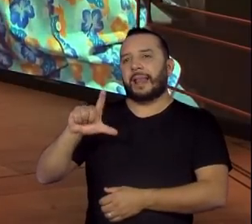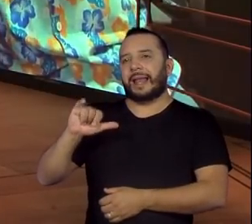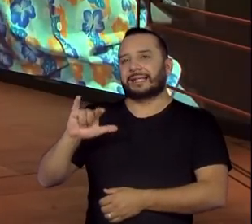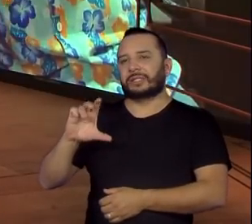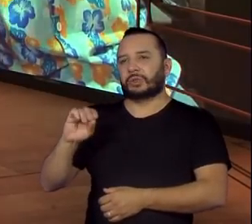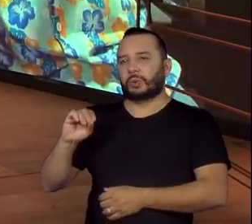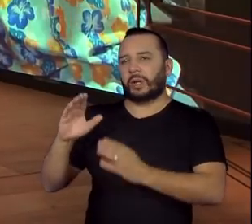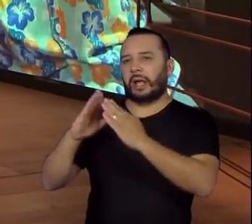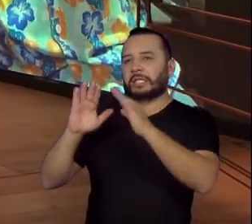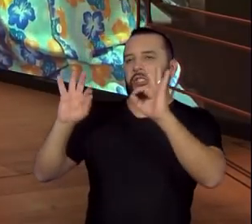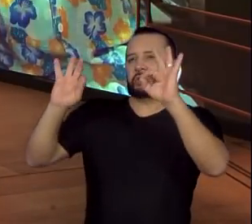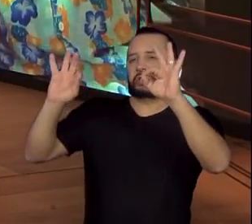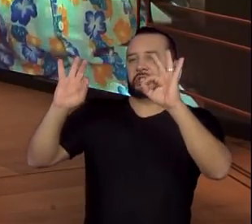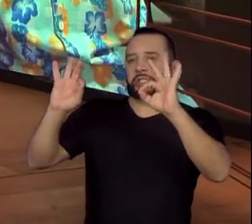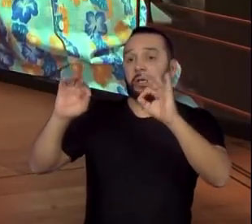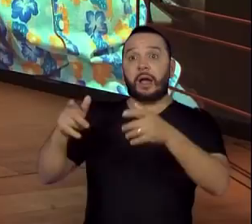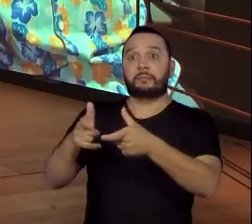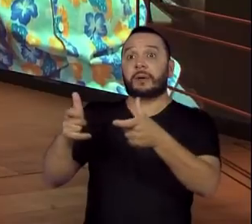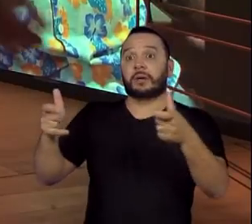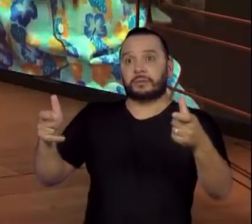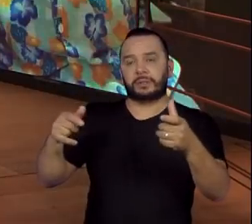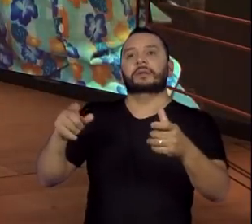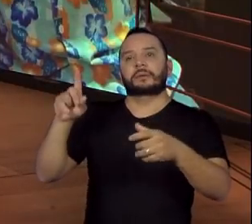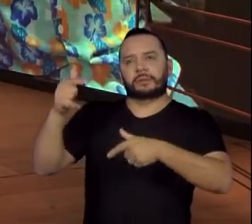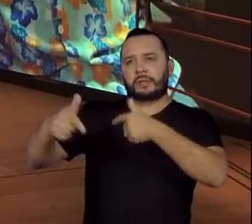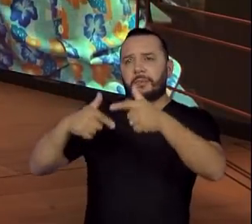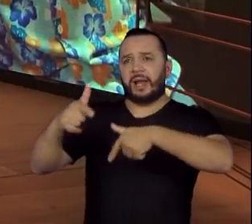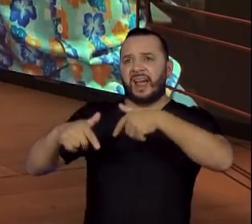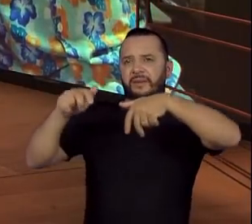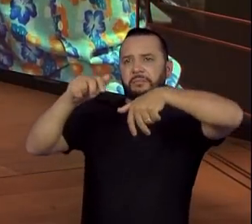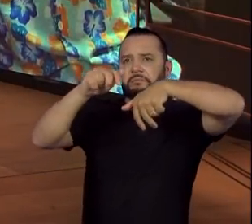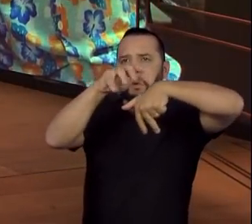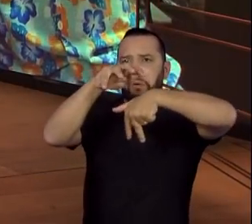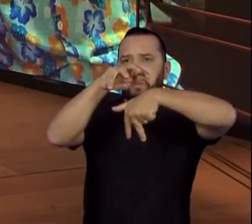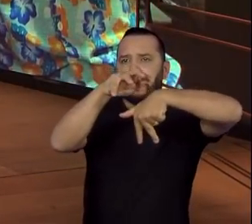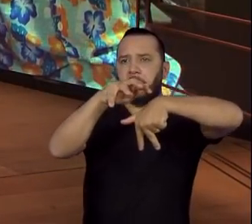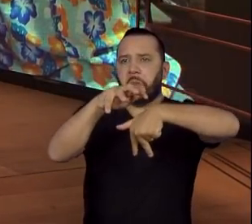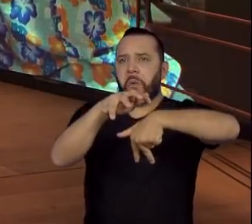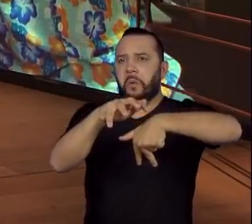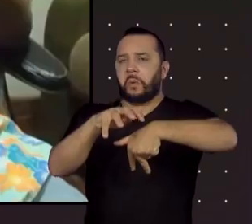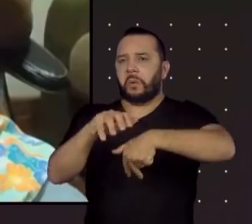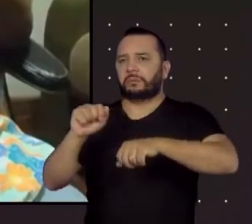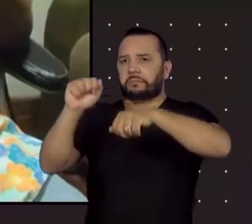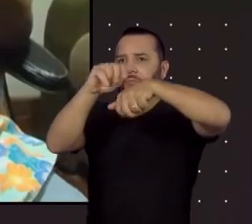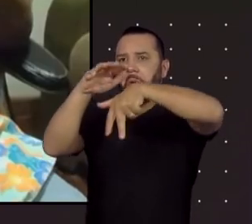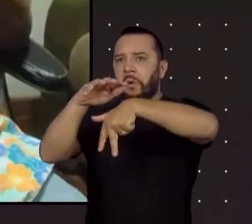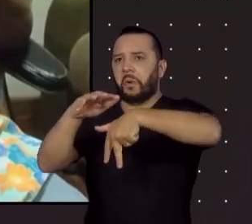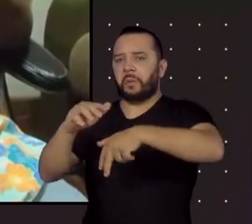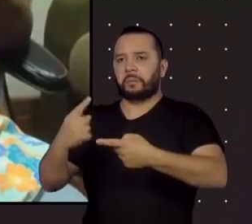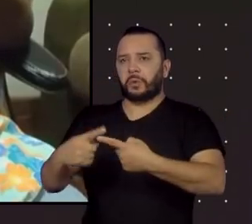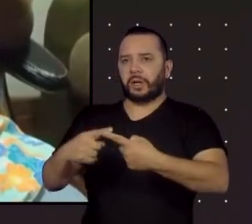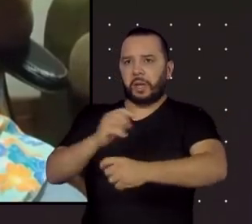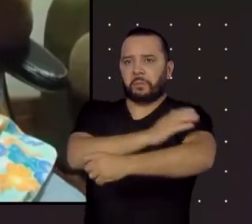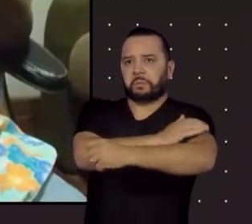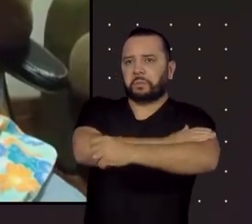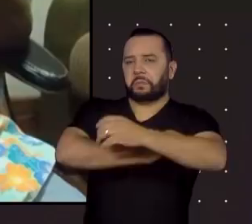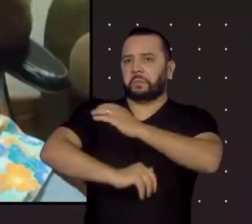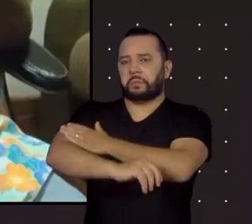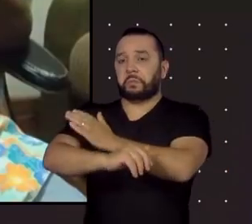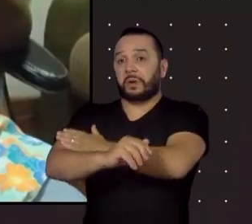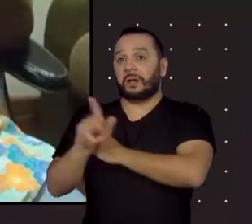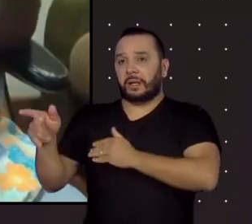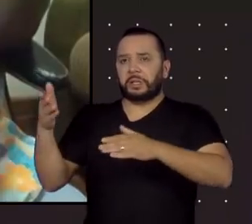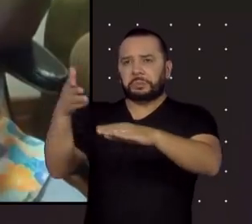A maioria era paraquedista, por causa do porte físico e tal. E ele, volta e meia, ele estava lá no quartel